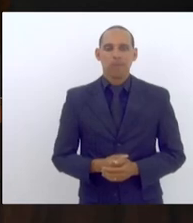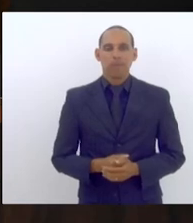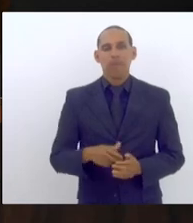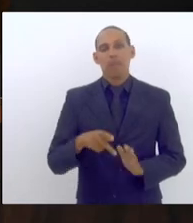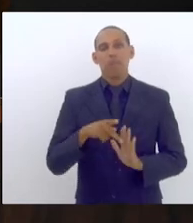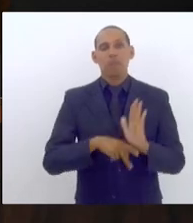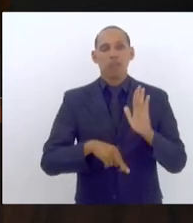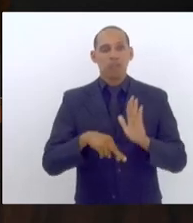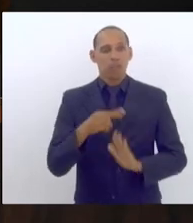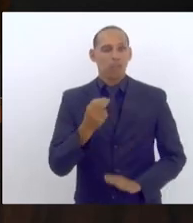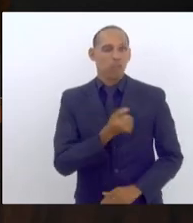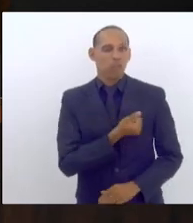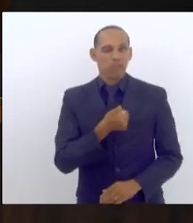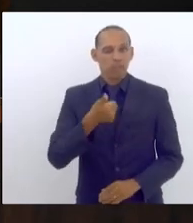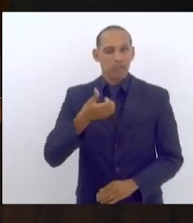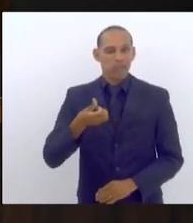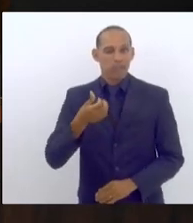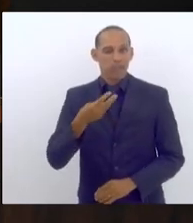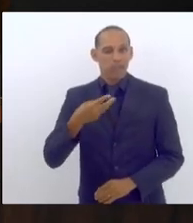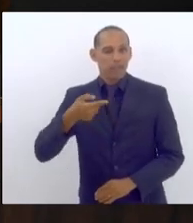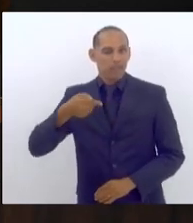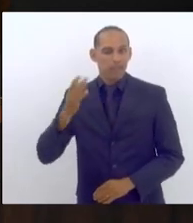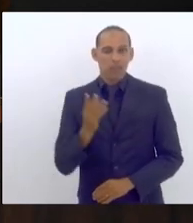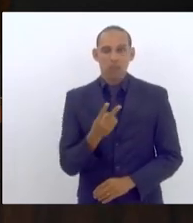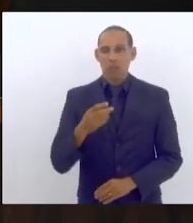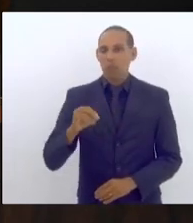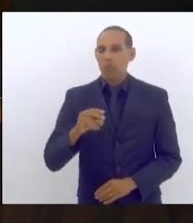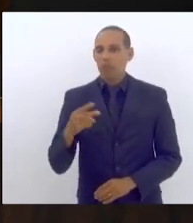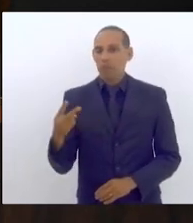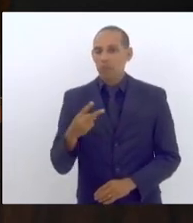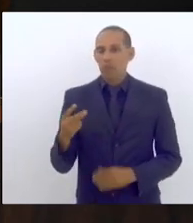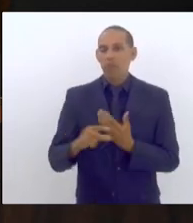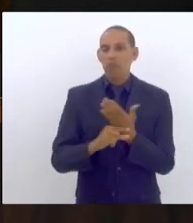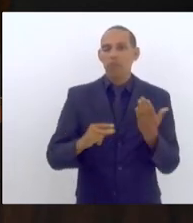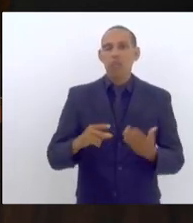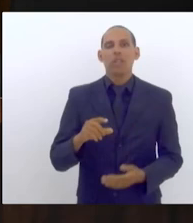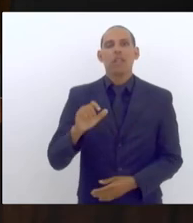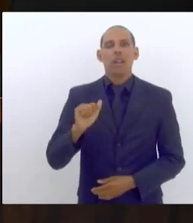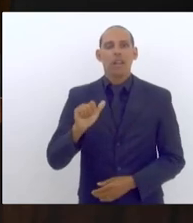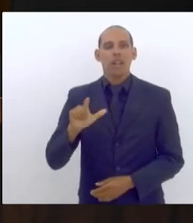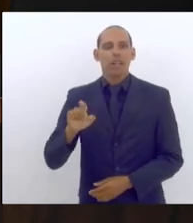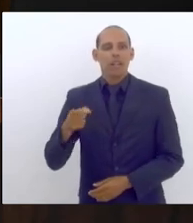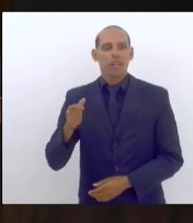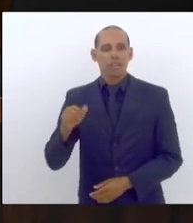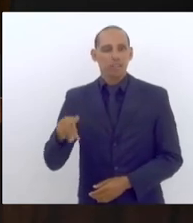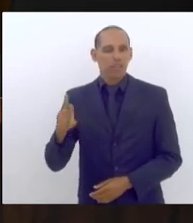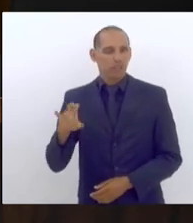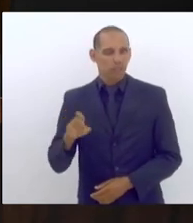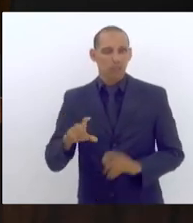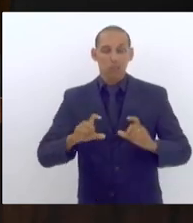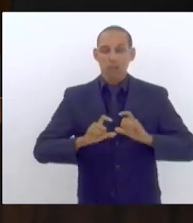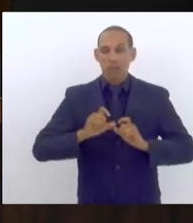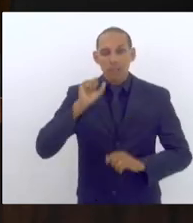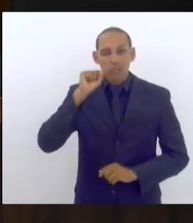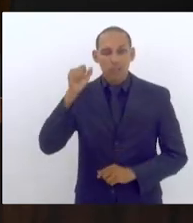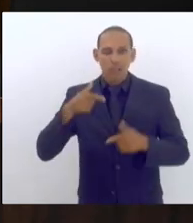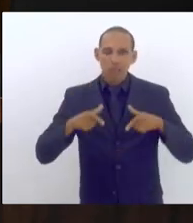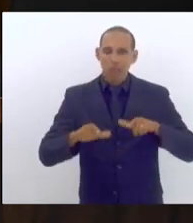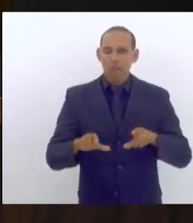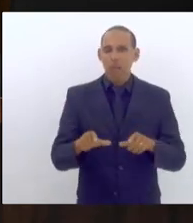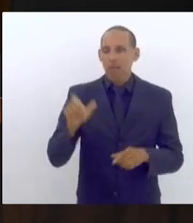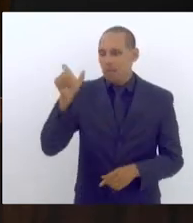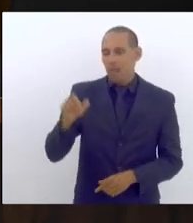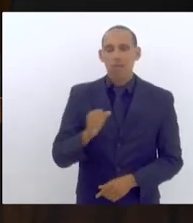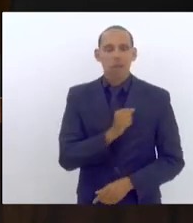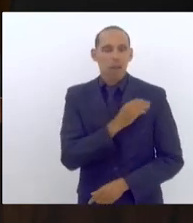Projeto de resolução número 1637 de 22, de autoria do deputado Anderson Alexandre, com secretário modelo Tiradentes, respectivo diploma, para o